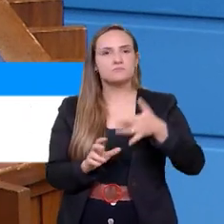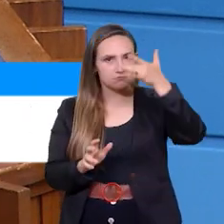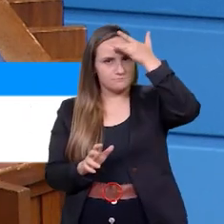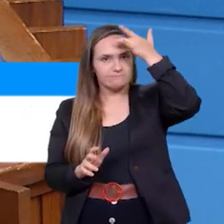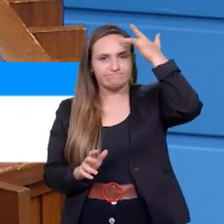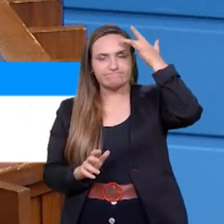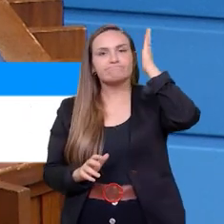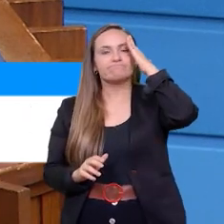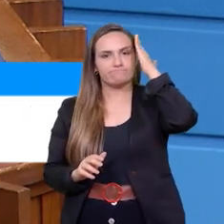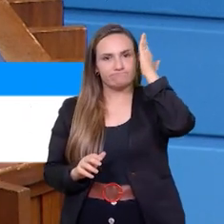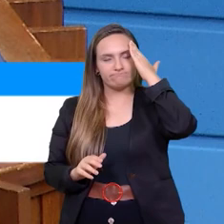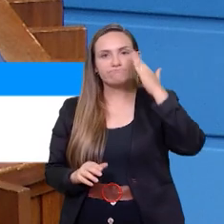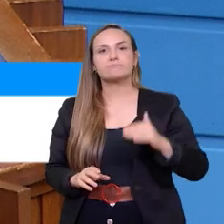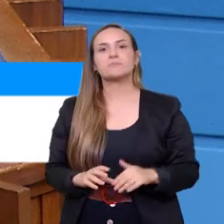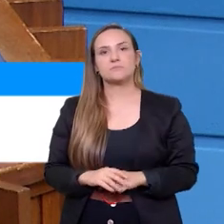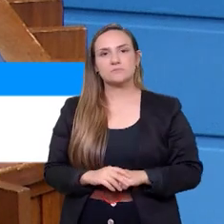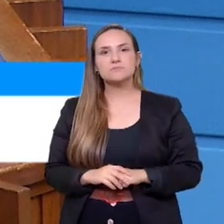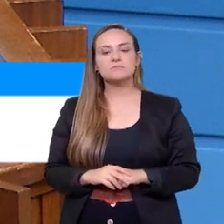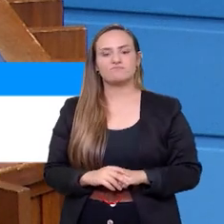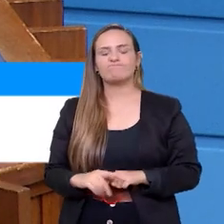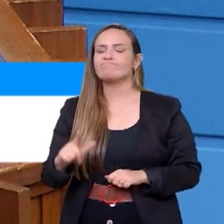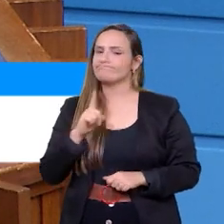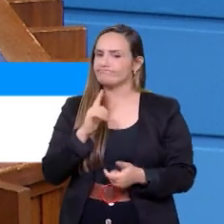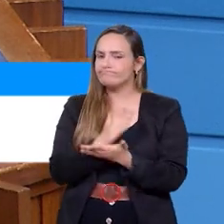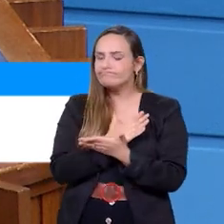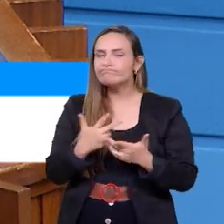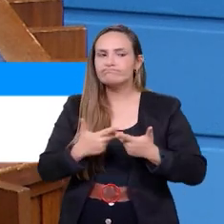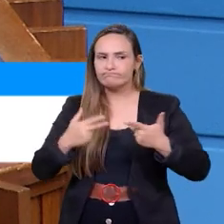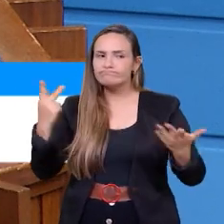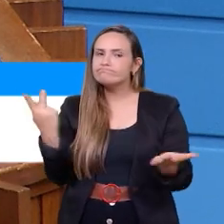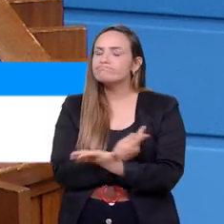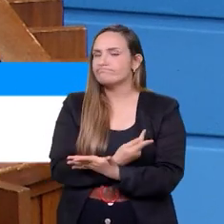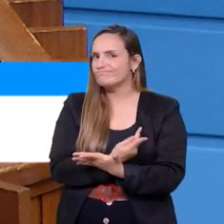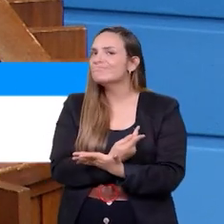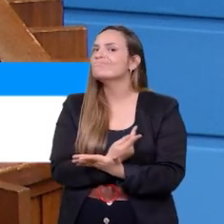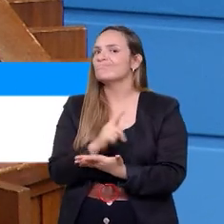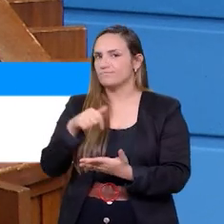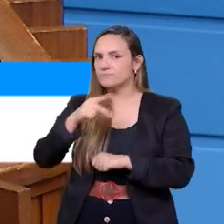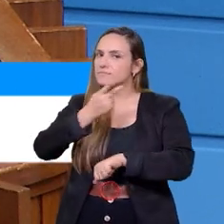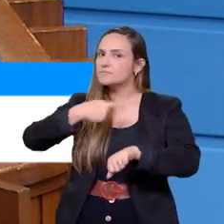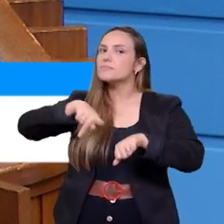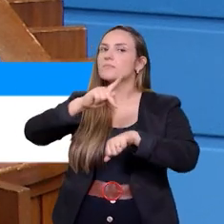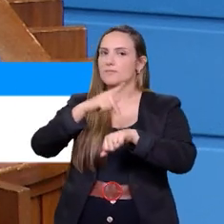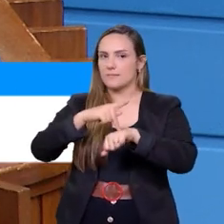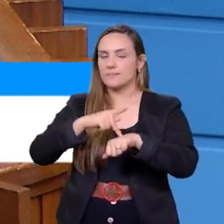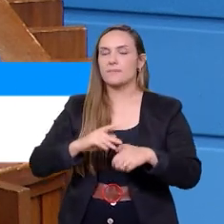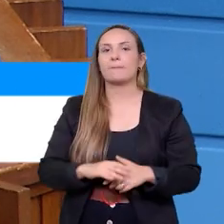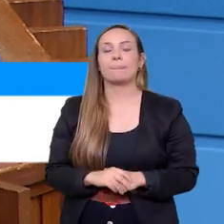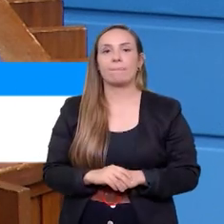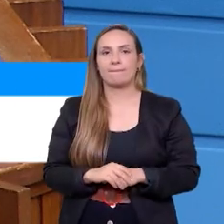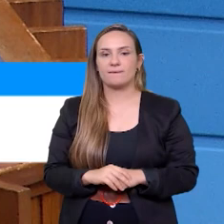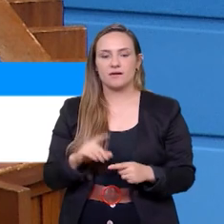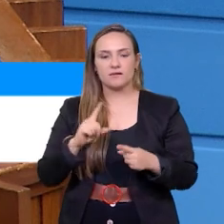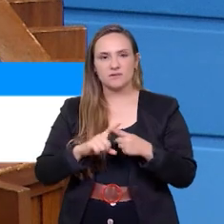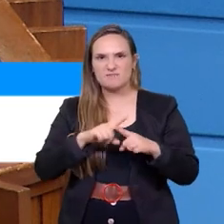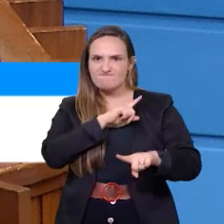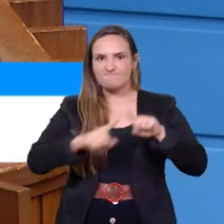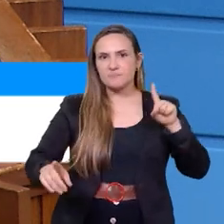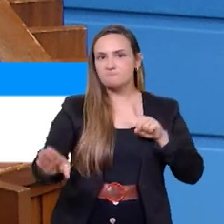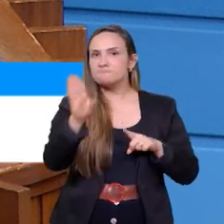que sabem que algo de errado está acontecendo no nosso país